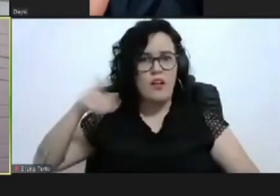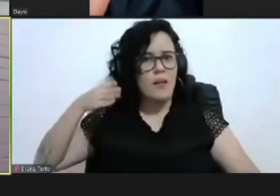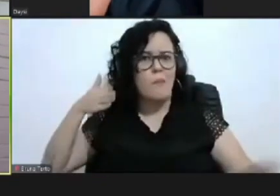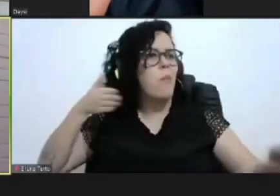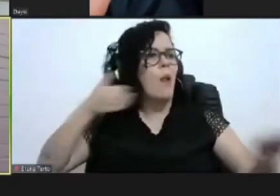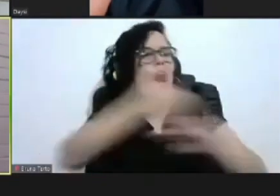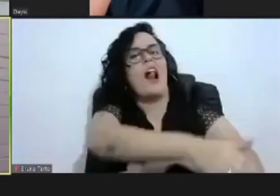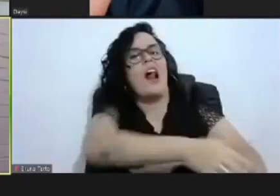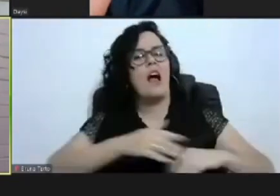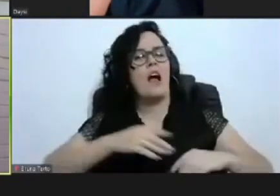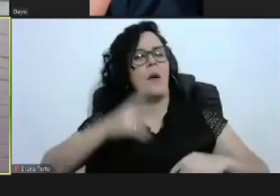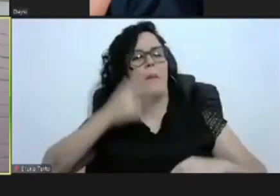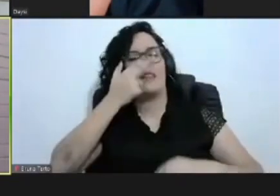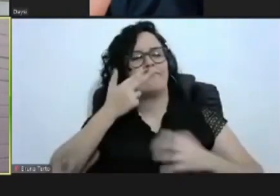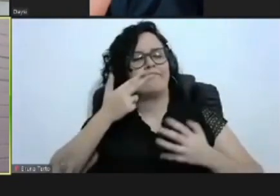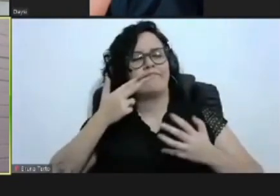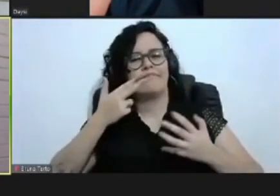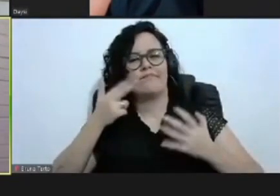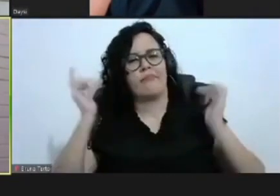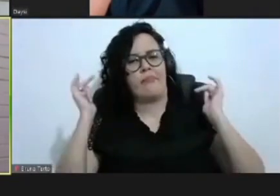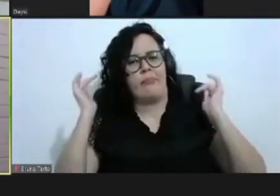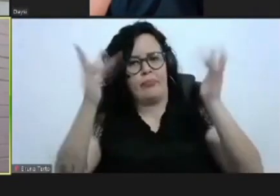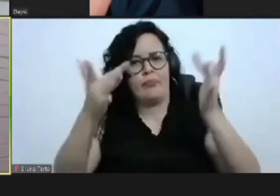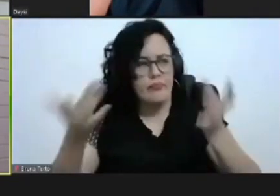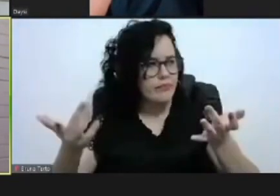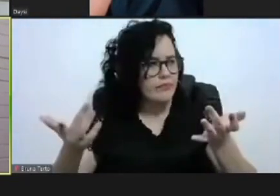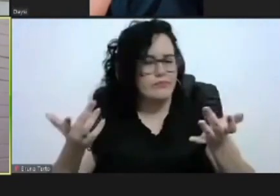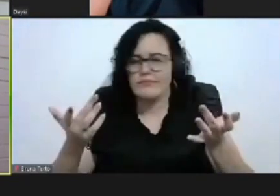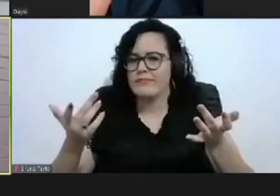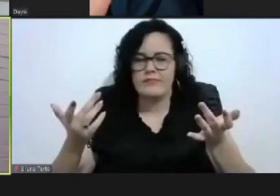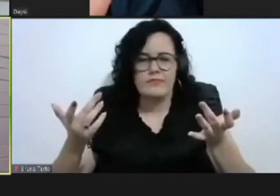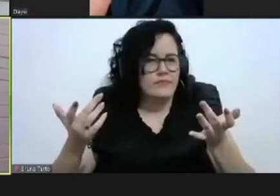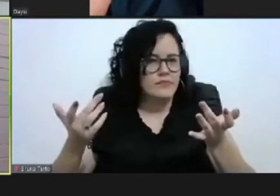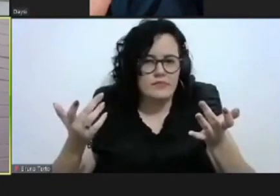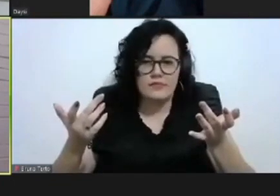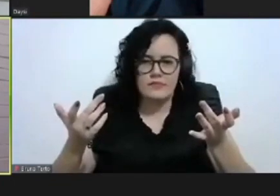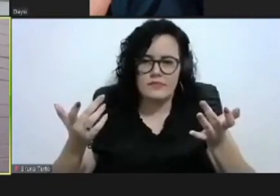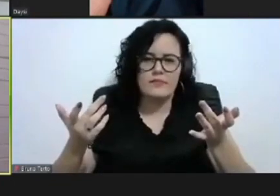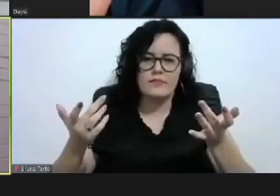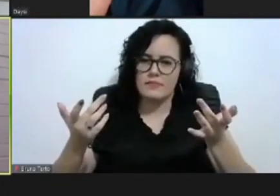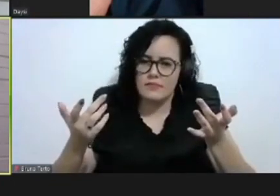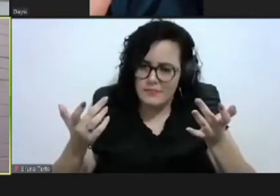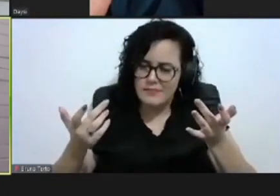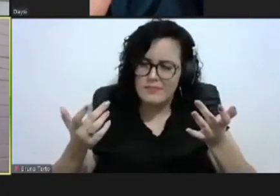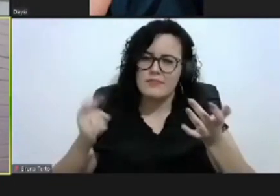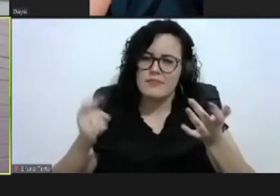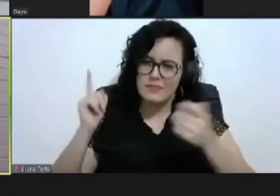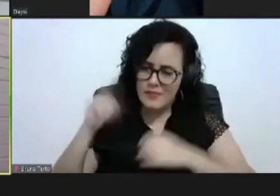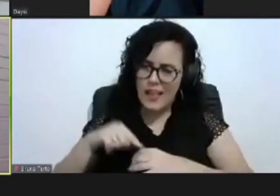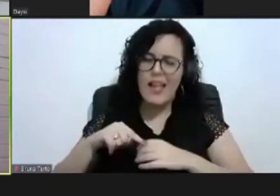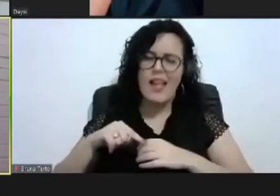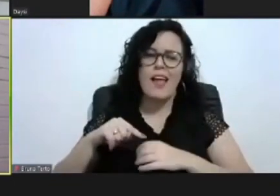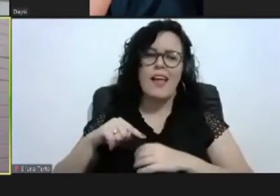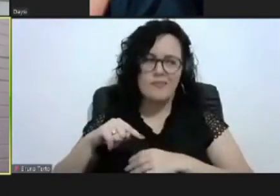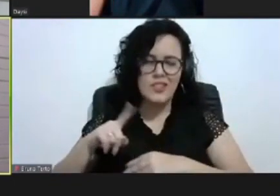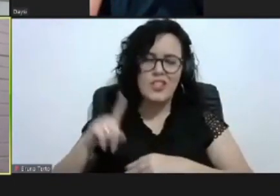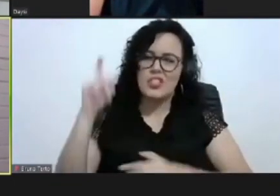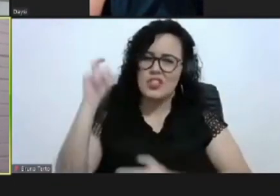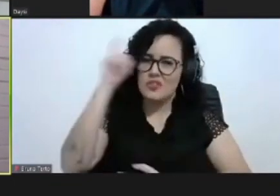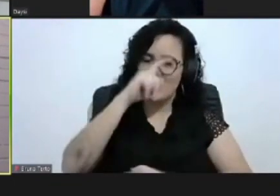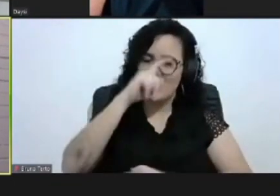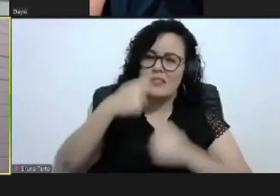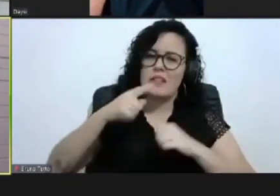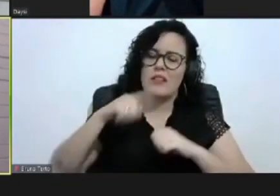e o pequeno livreiro mais do que qualquer outro. Então, é realmente algo com que a gente tem que lidar com muito